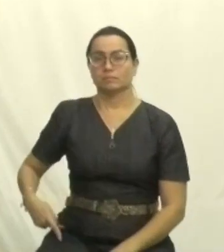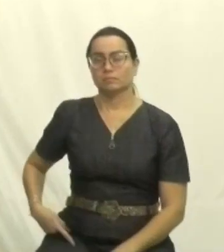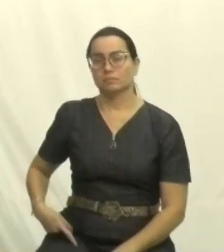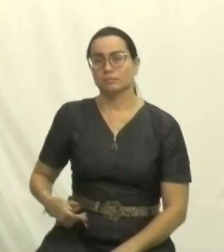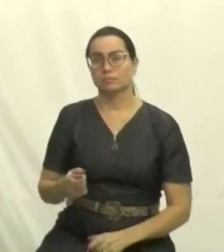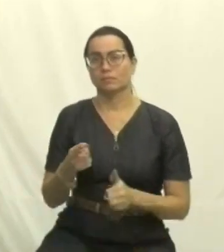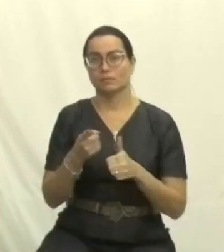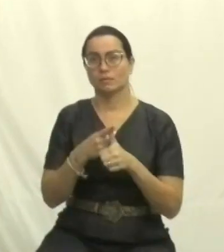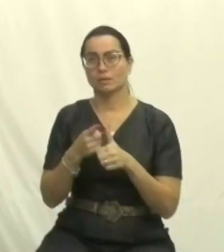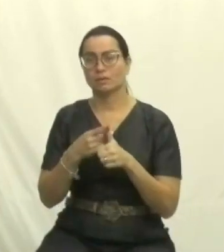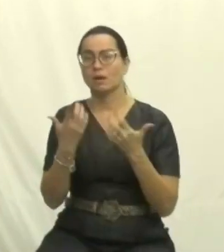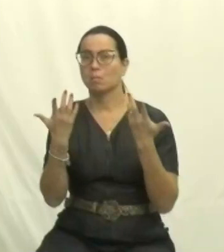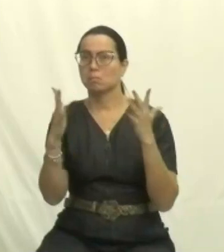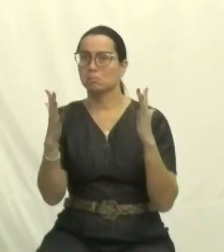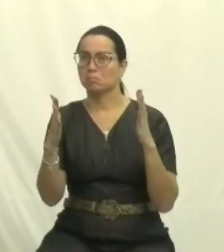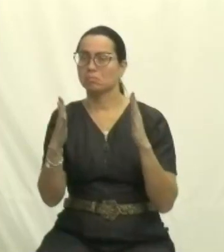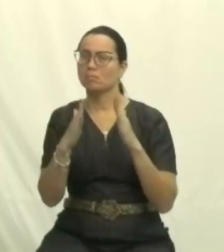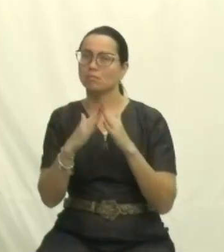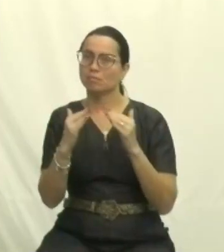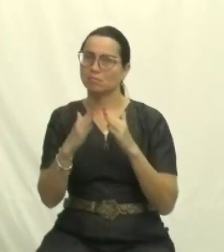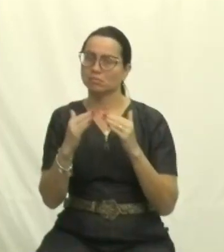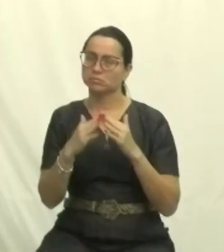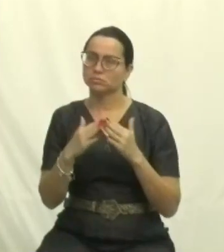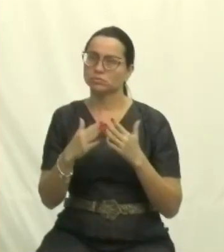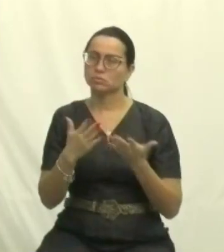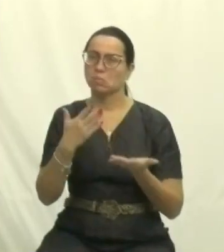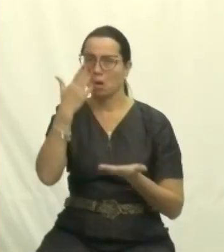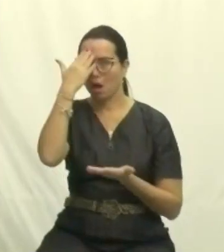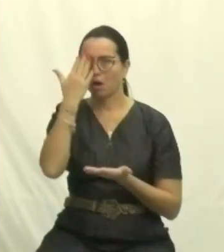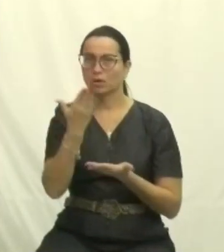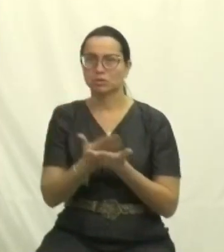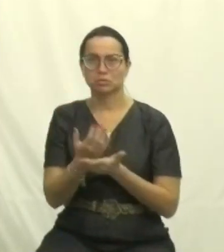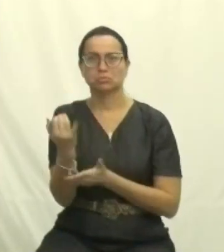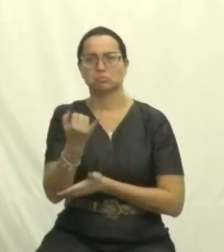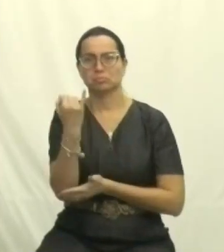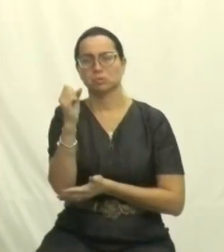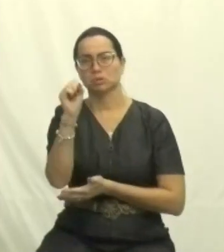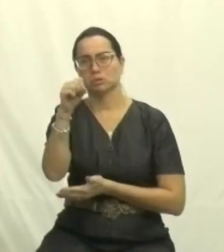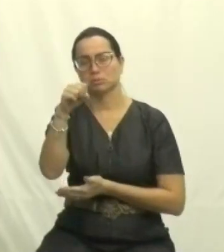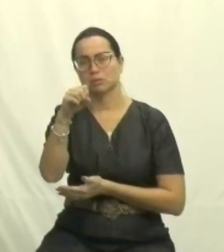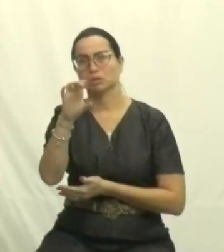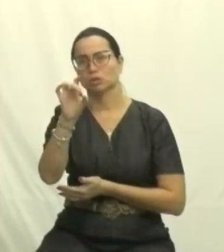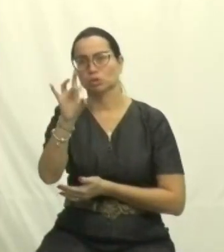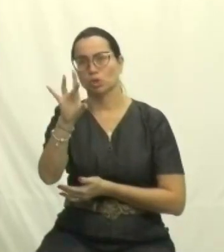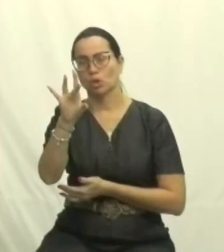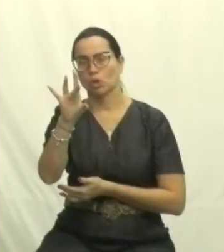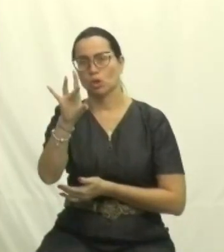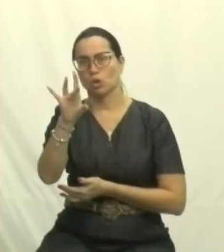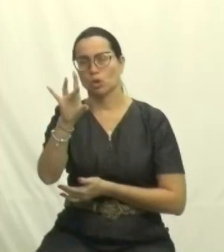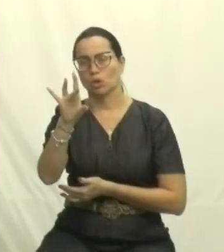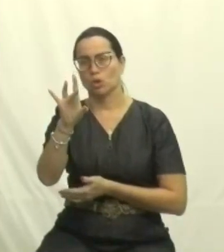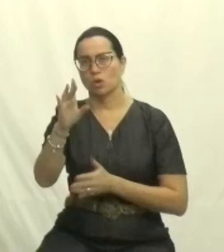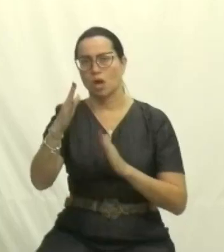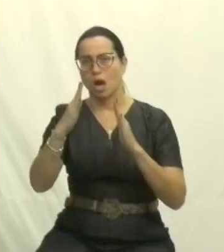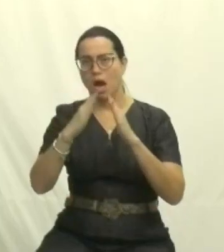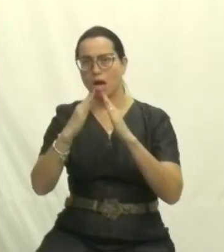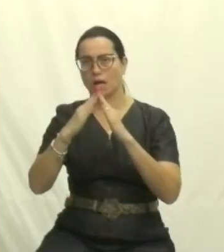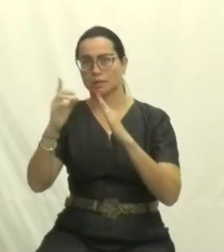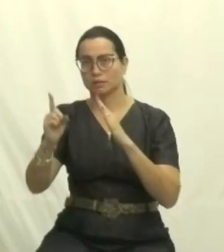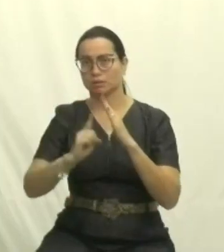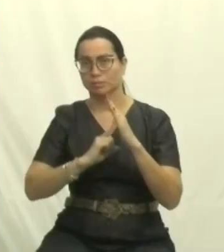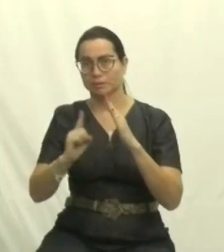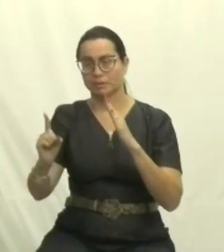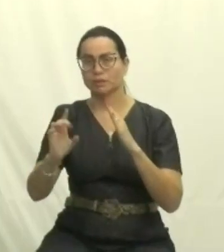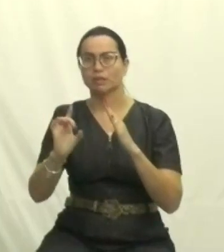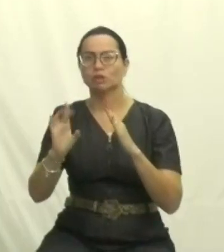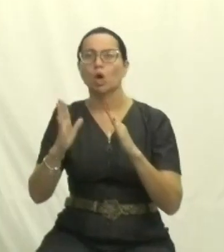primeiro parabenizar o requerimento, eu acho fundamental, realmente, não só a casa de passagem, que não é mais casa de